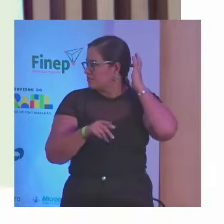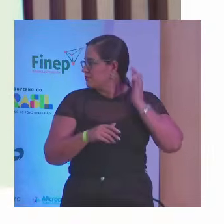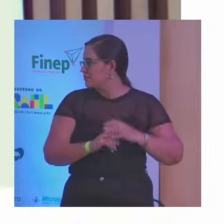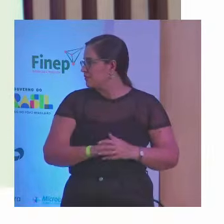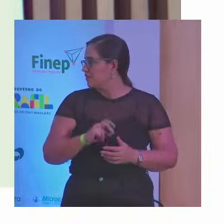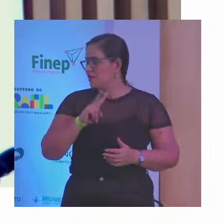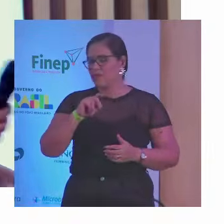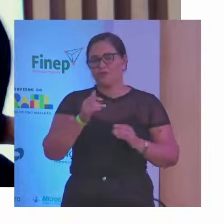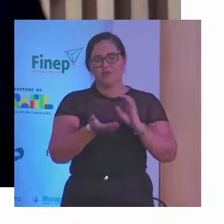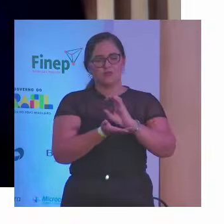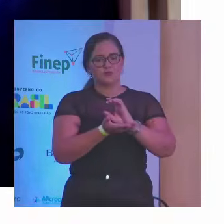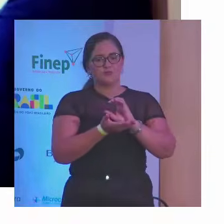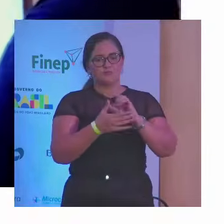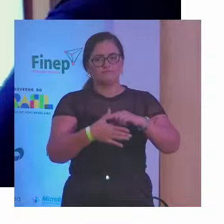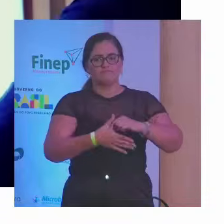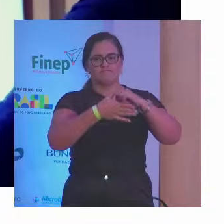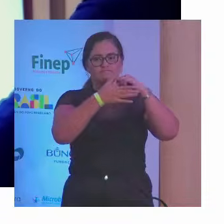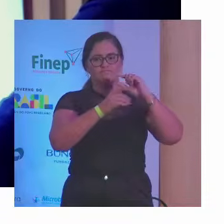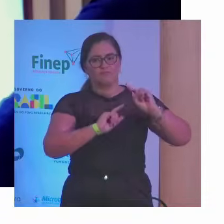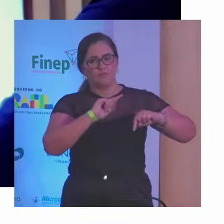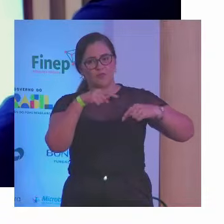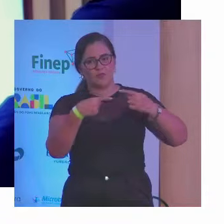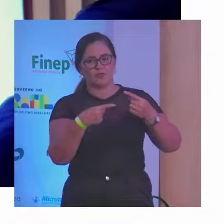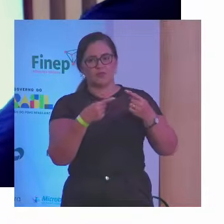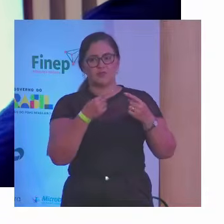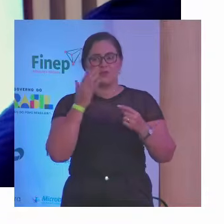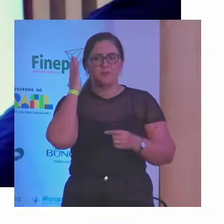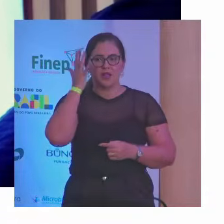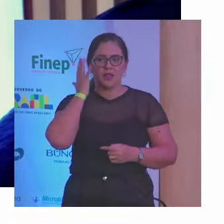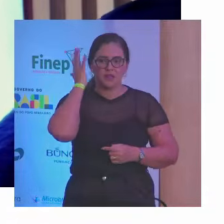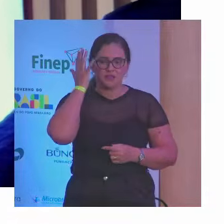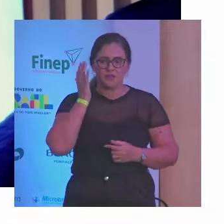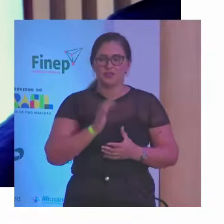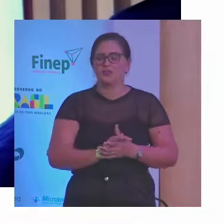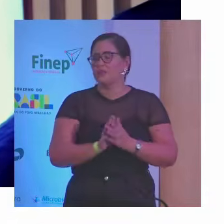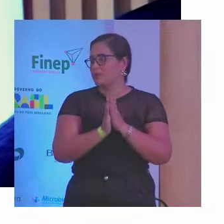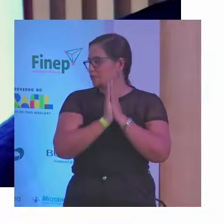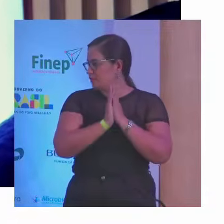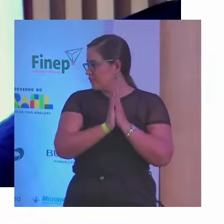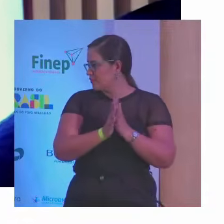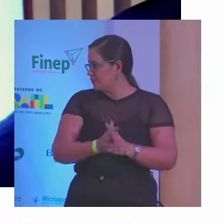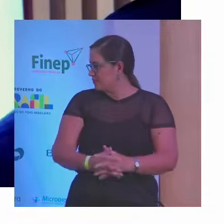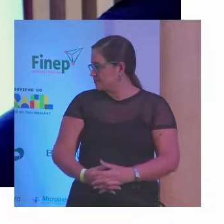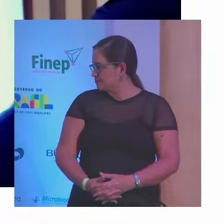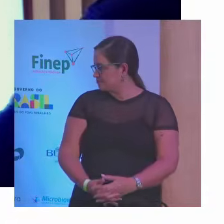vai coordenar a nossa próxima sessão. Por favor.